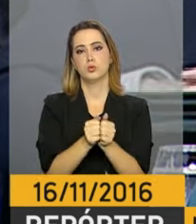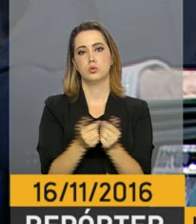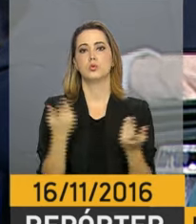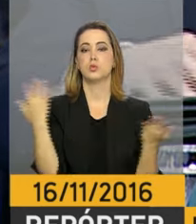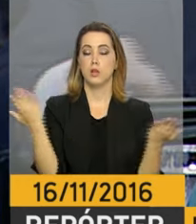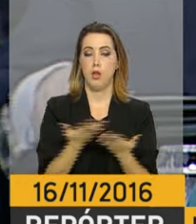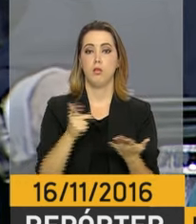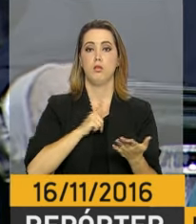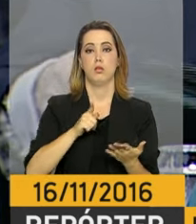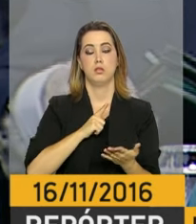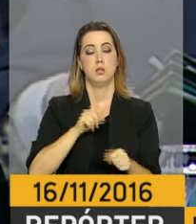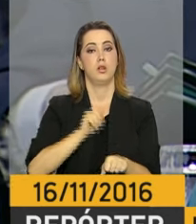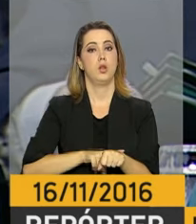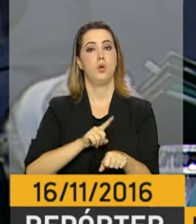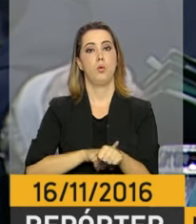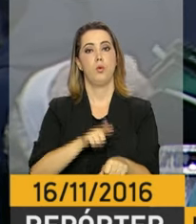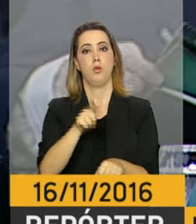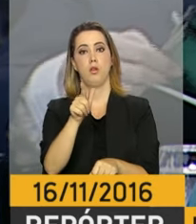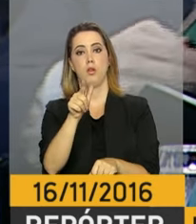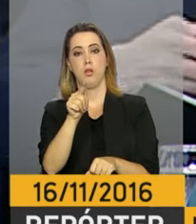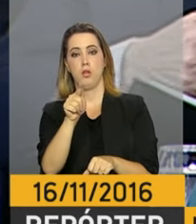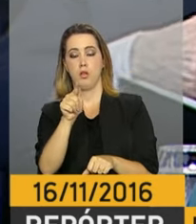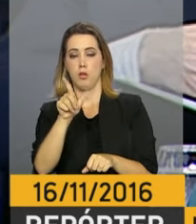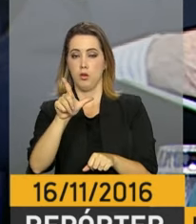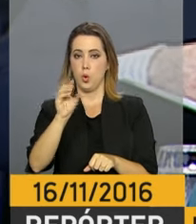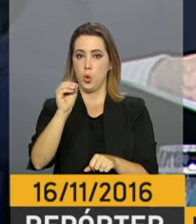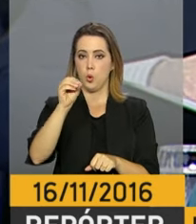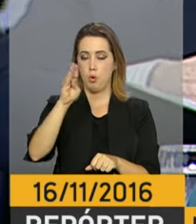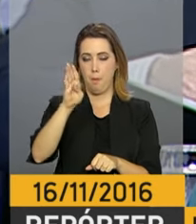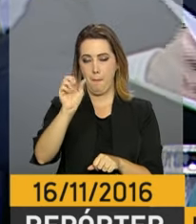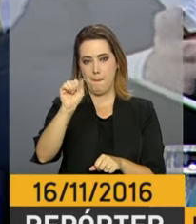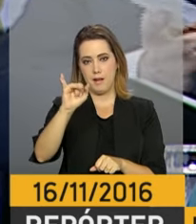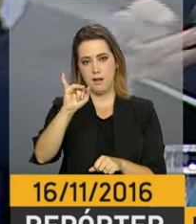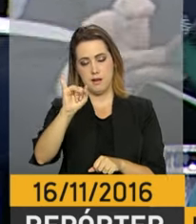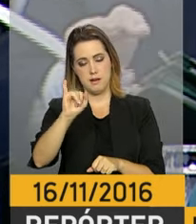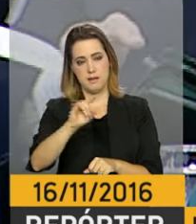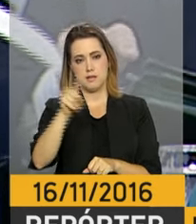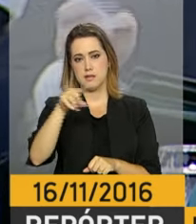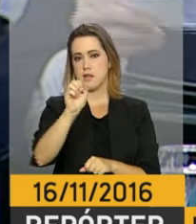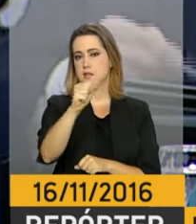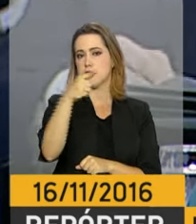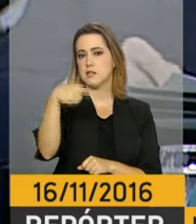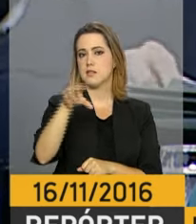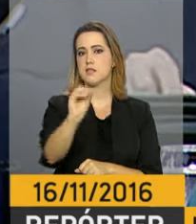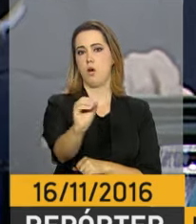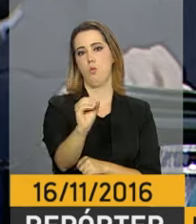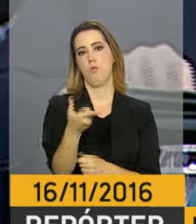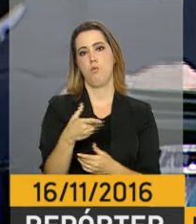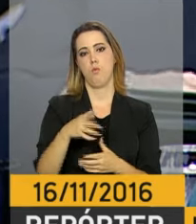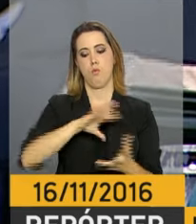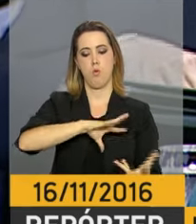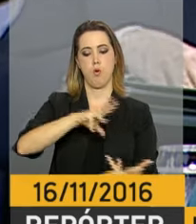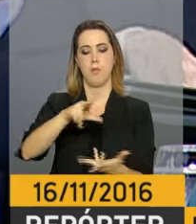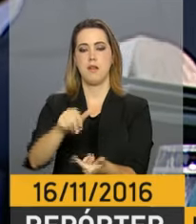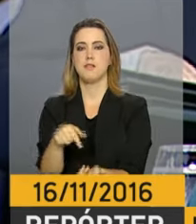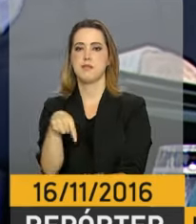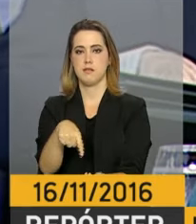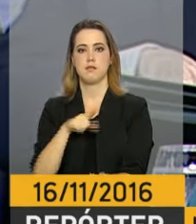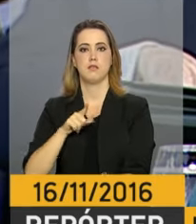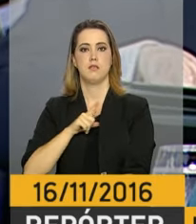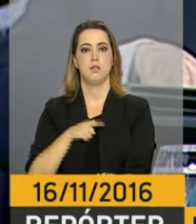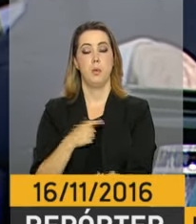globalização da da da do crime não é eh da transnacionalidade do crime eu acho que esta ação